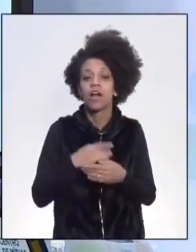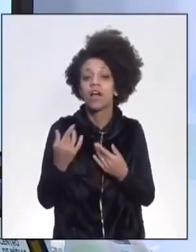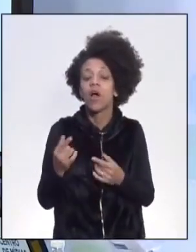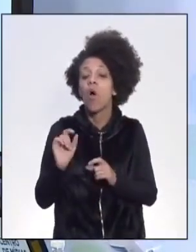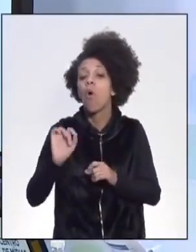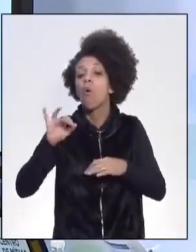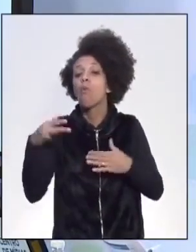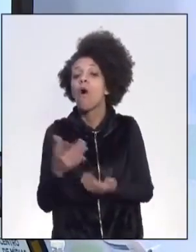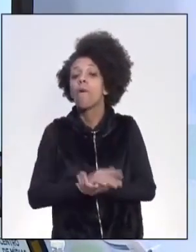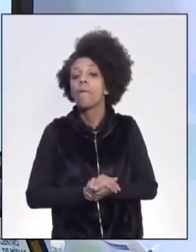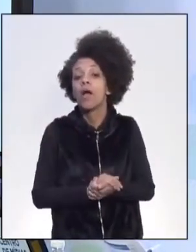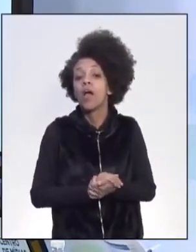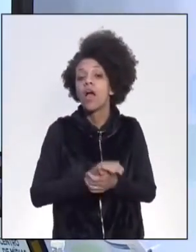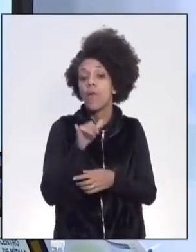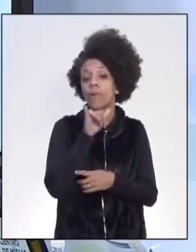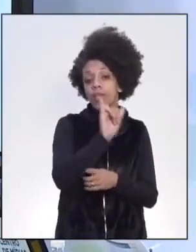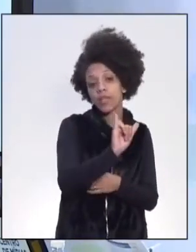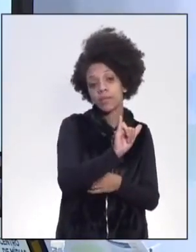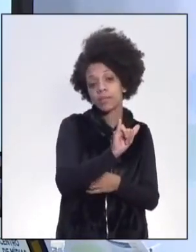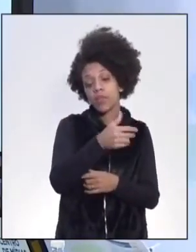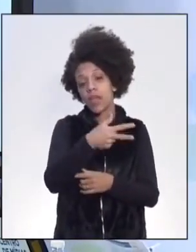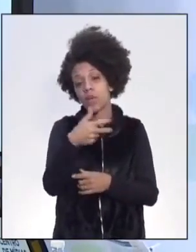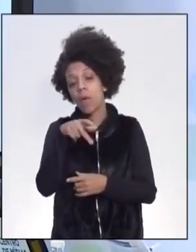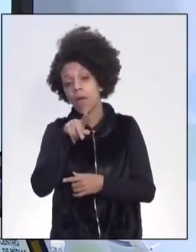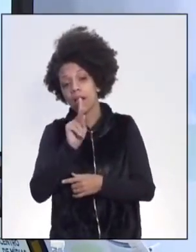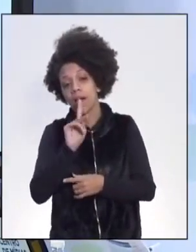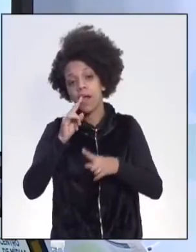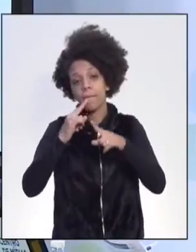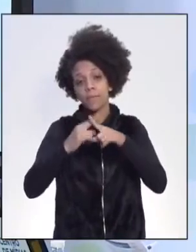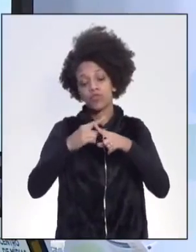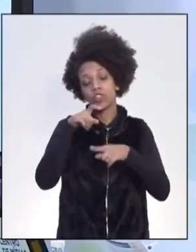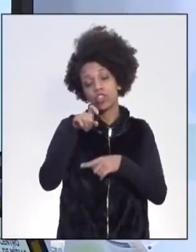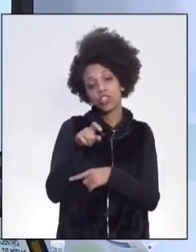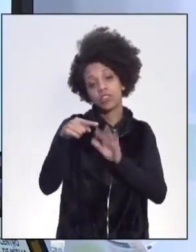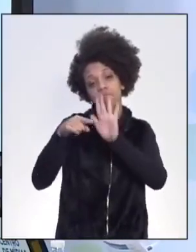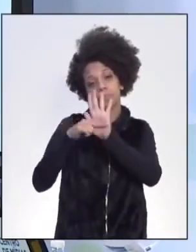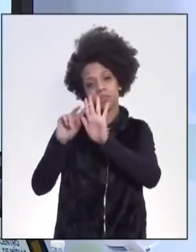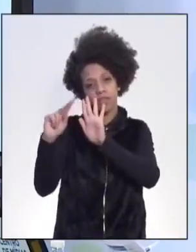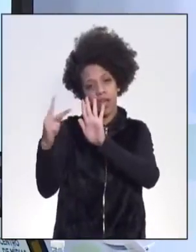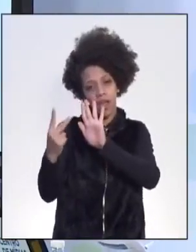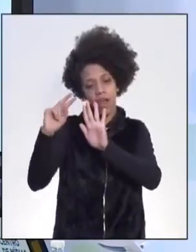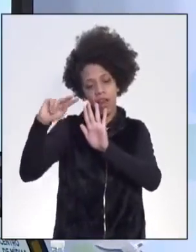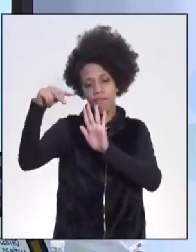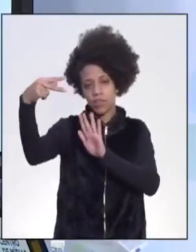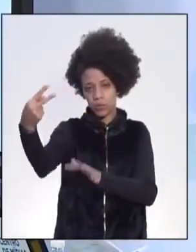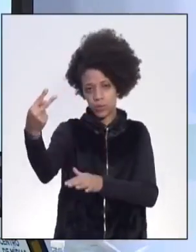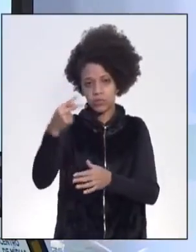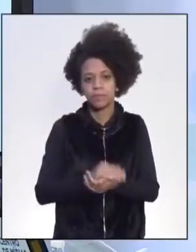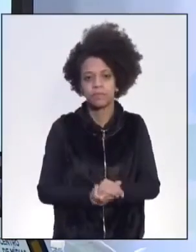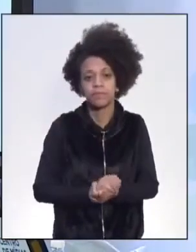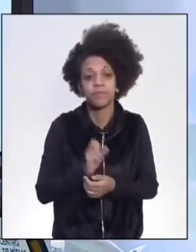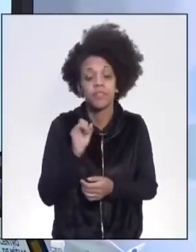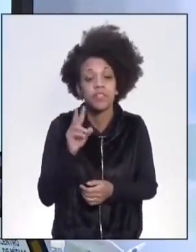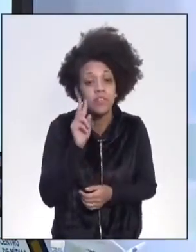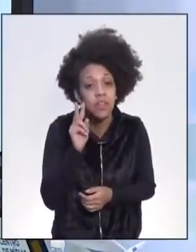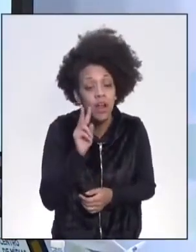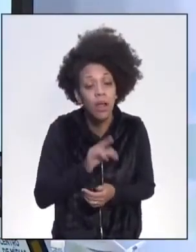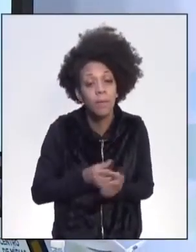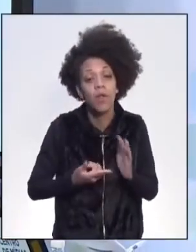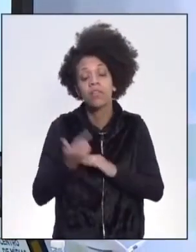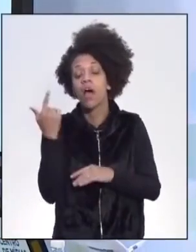é o formato dela mesmo? Y igual a K que multiplica X menos H ao quadrado. Se você lembrou da